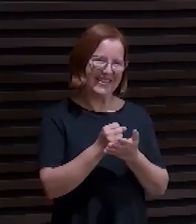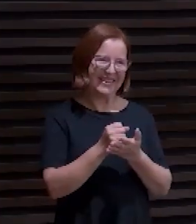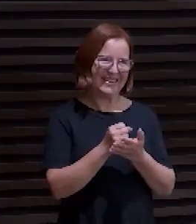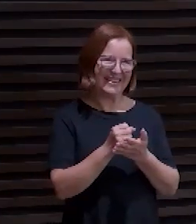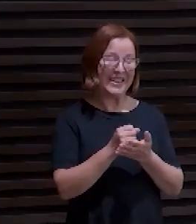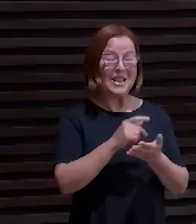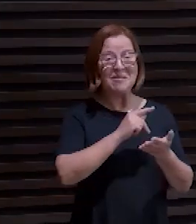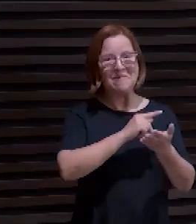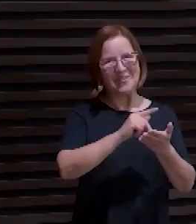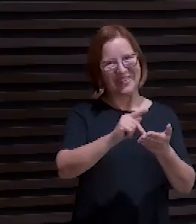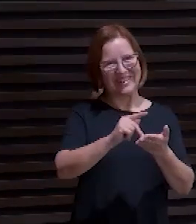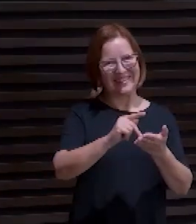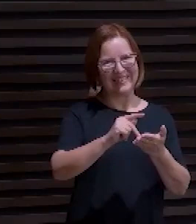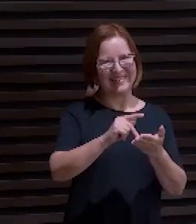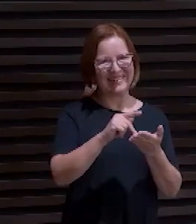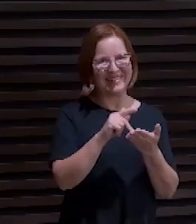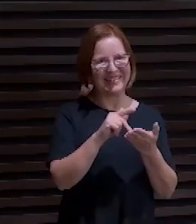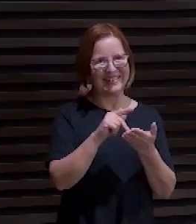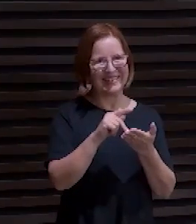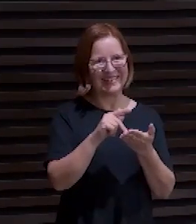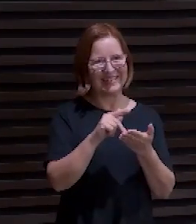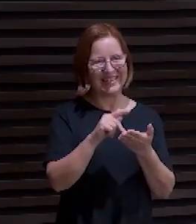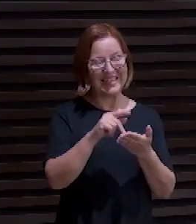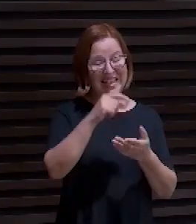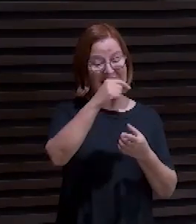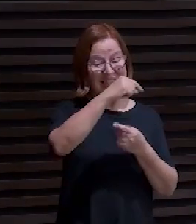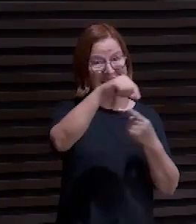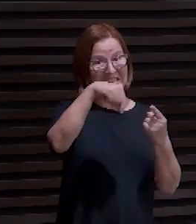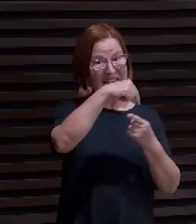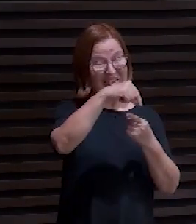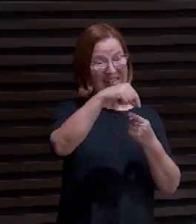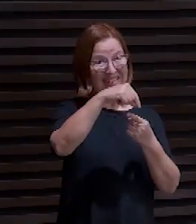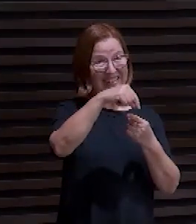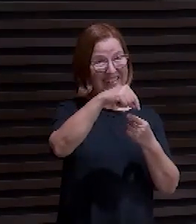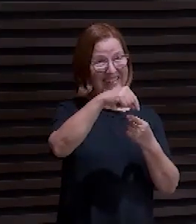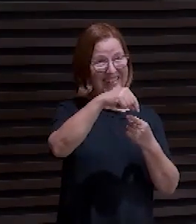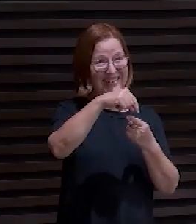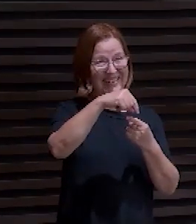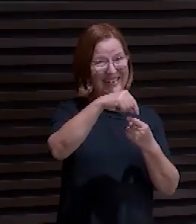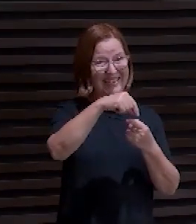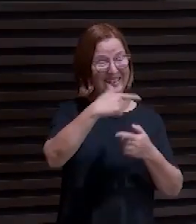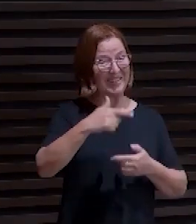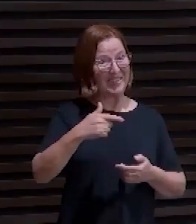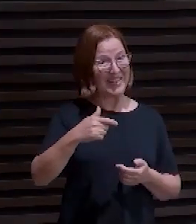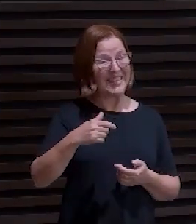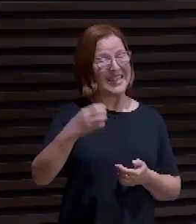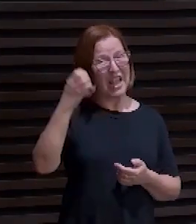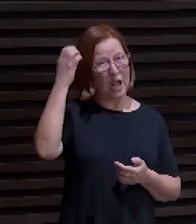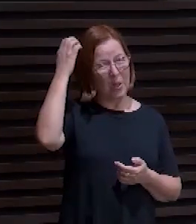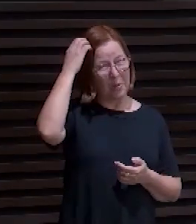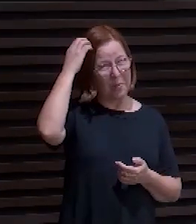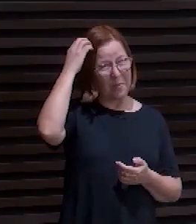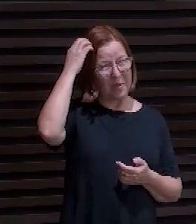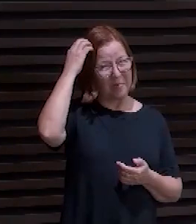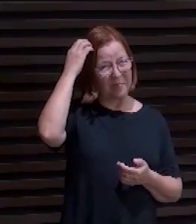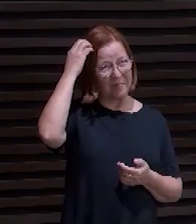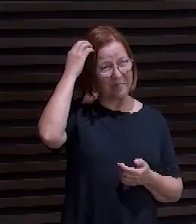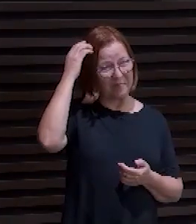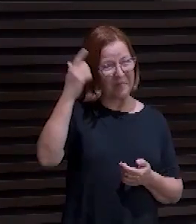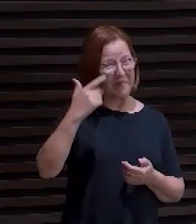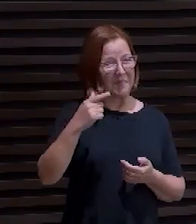é puro, é santo, é inculpável, é